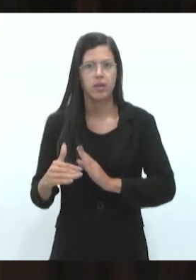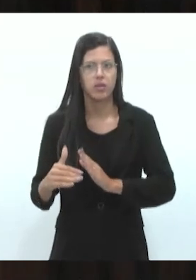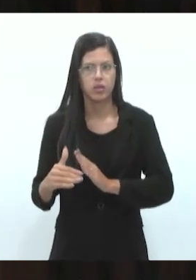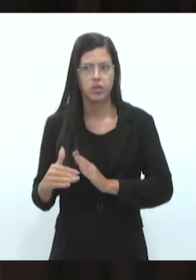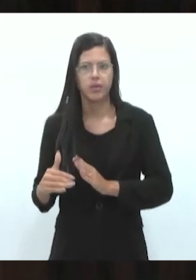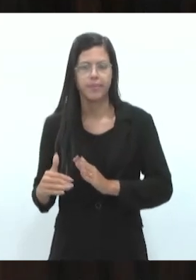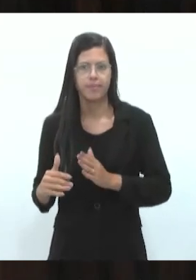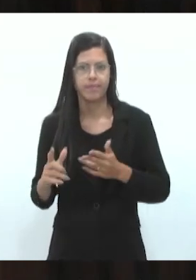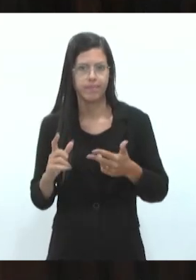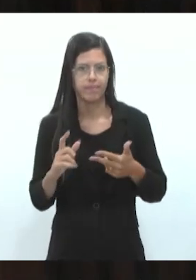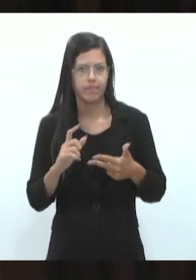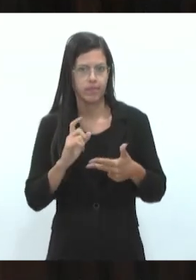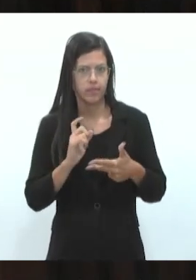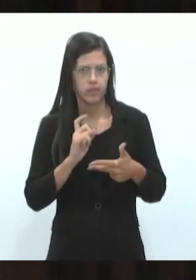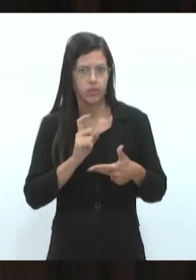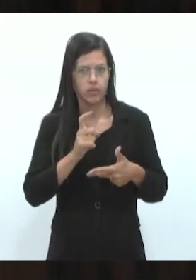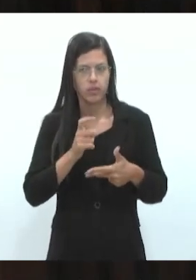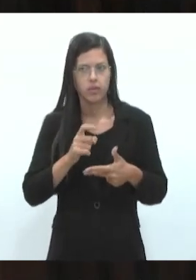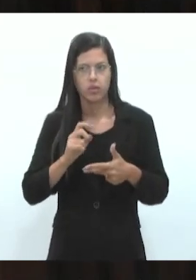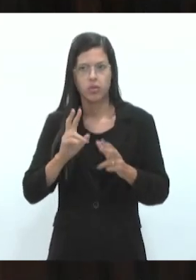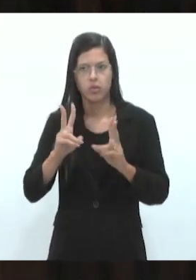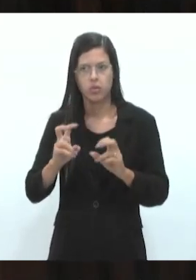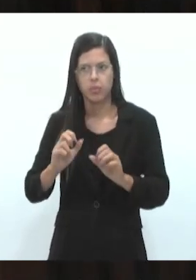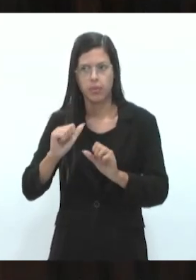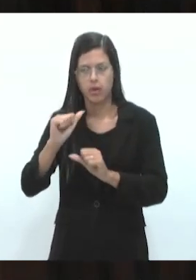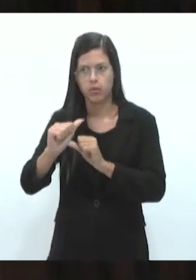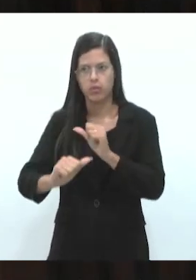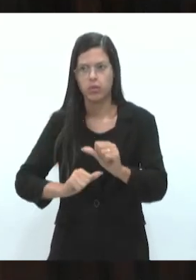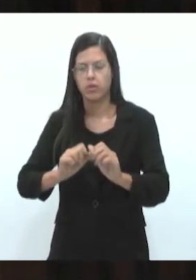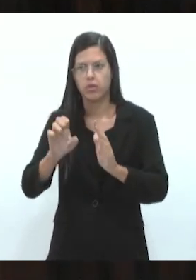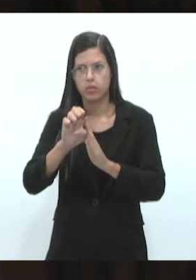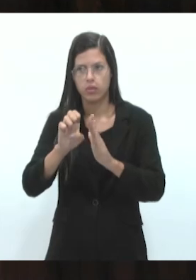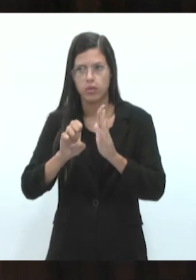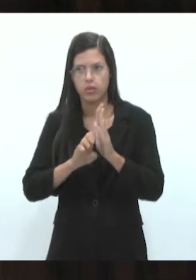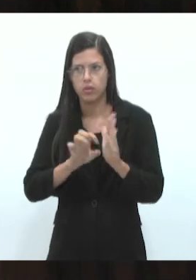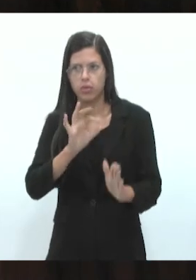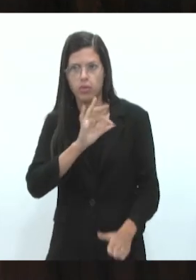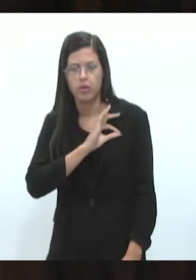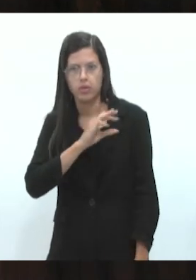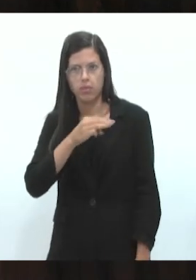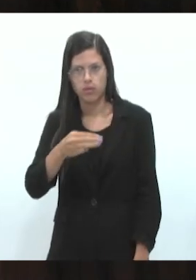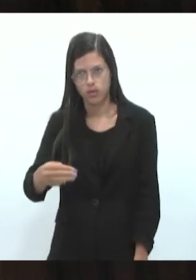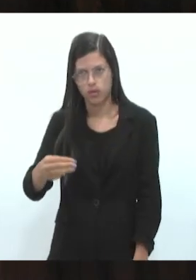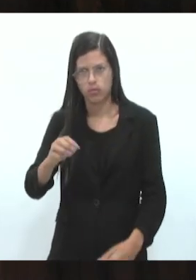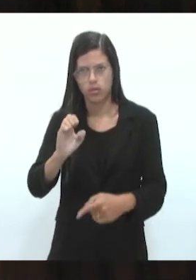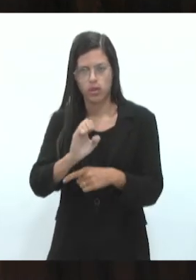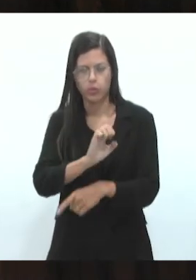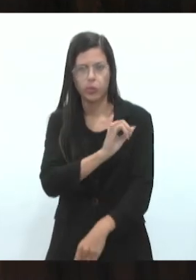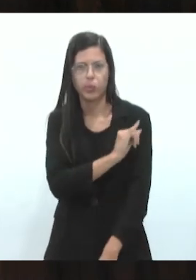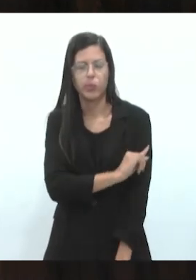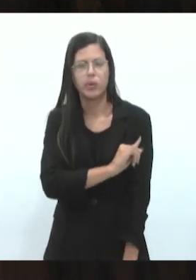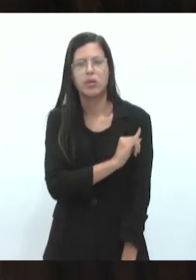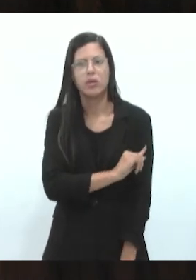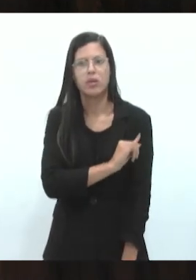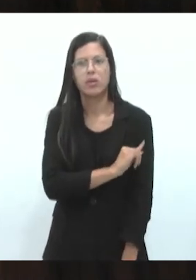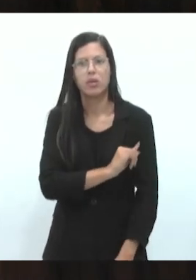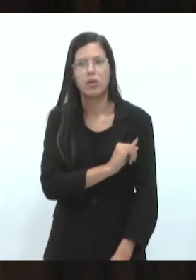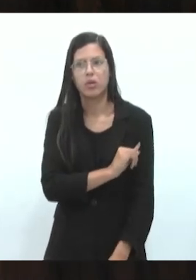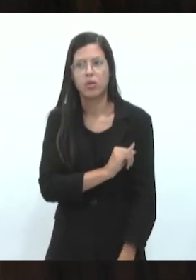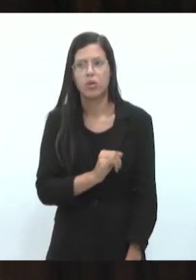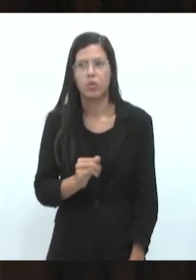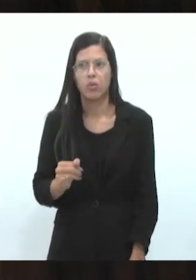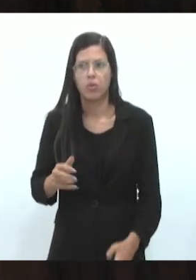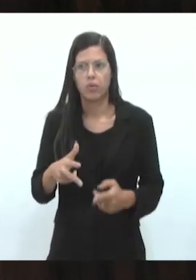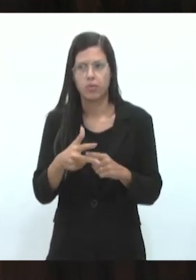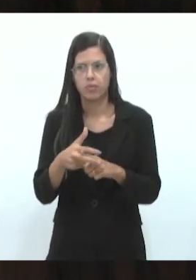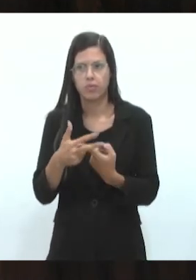executiva dispondo sobre a alteração do Estatuto dos Policiais Militares do Estado do Rio de Janeiro, com vistas à atualização no